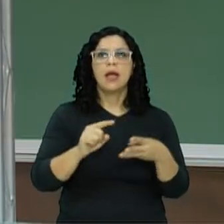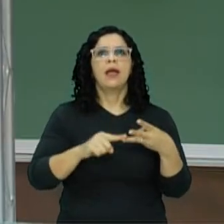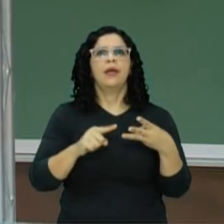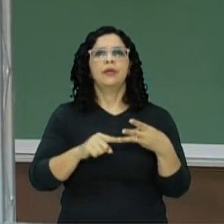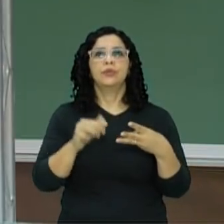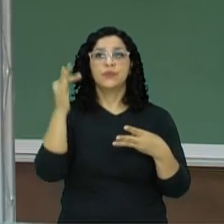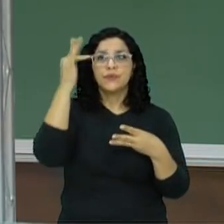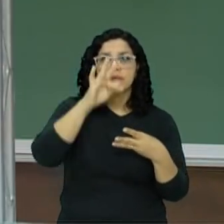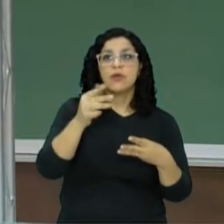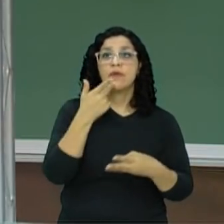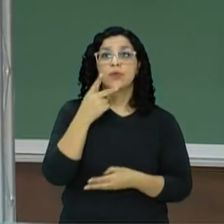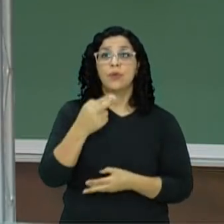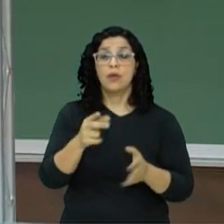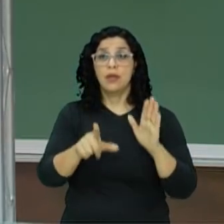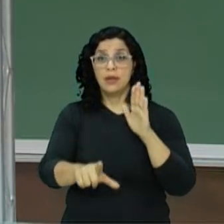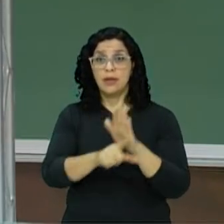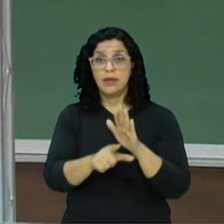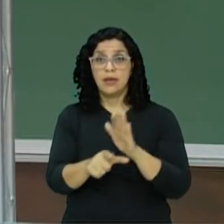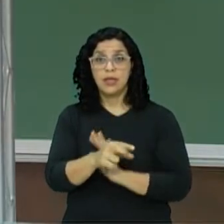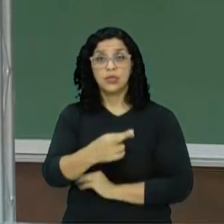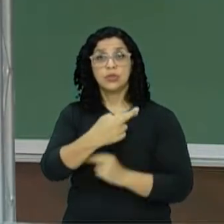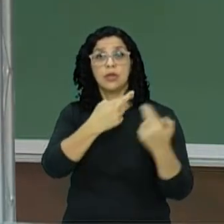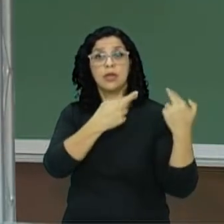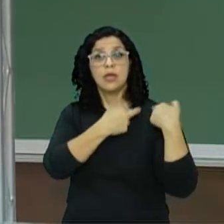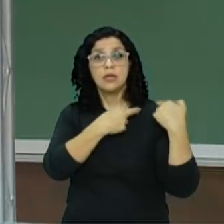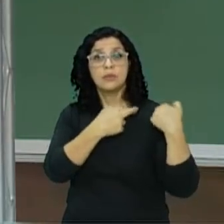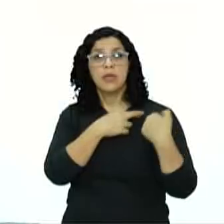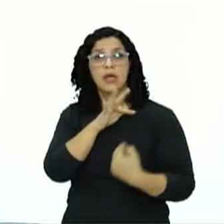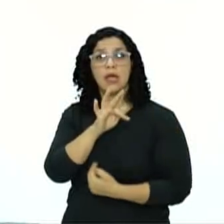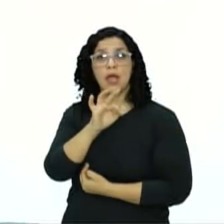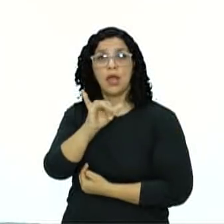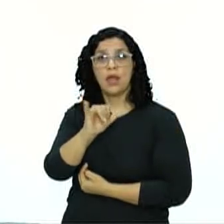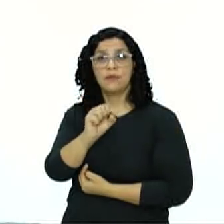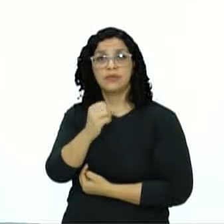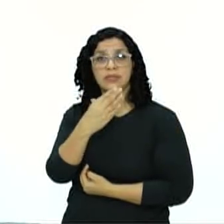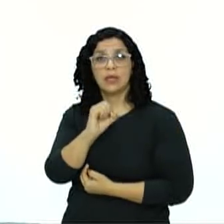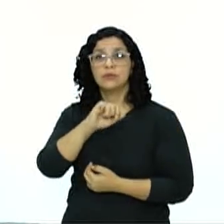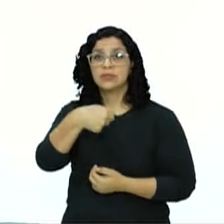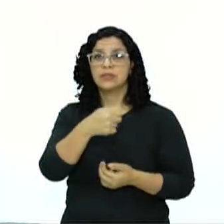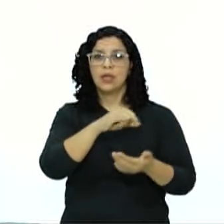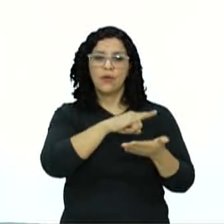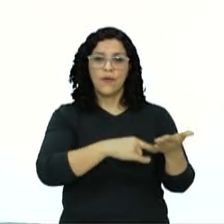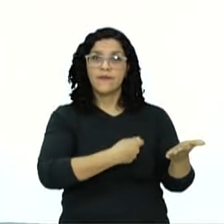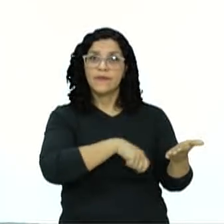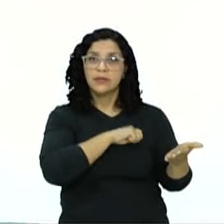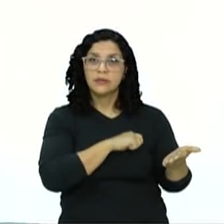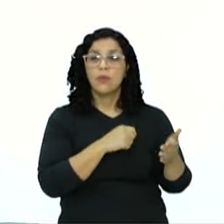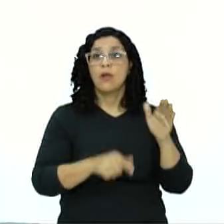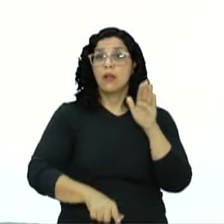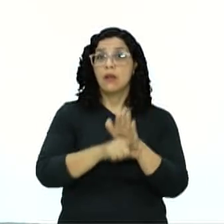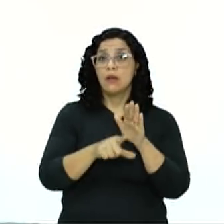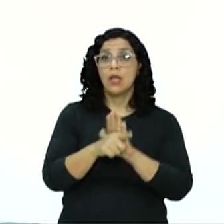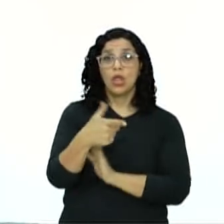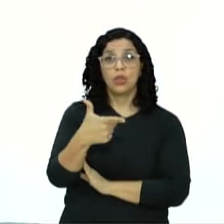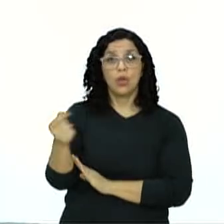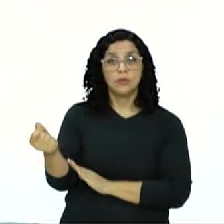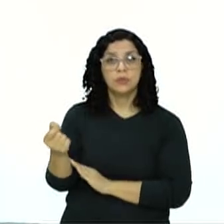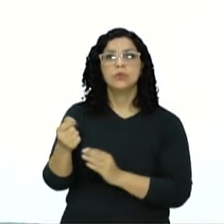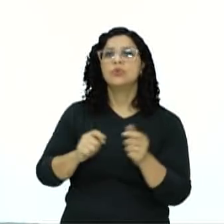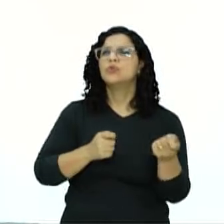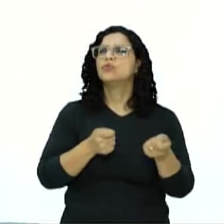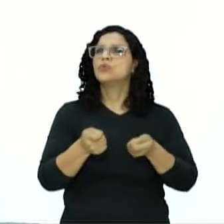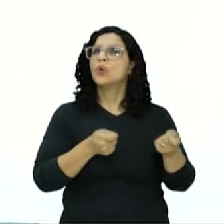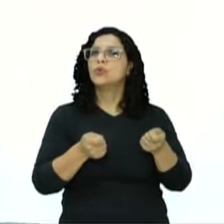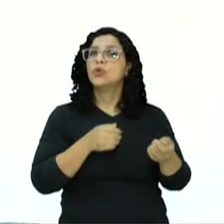de Responsabilidade Fiscal. Essa foi uma lei criada em 2000 que tem uma função: